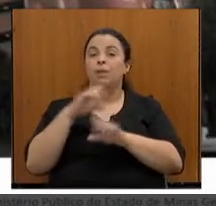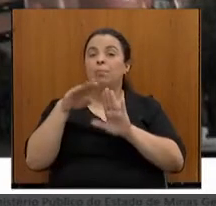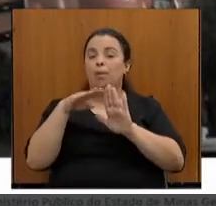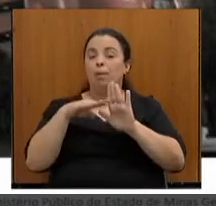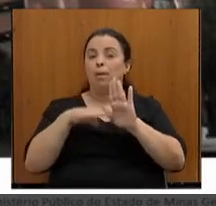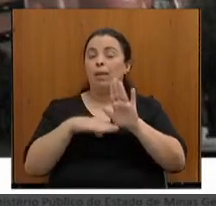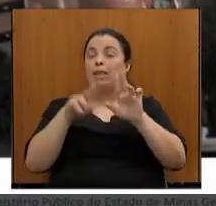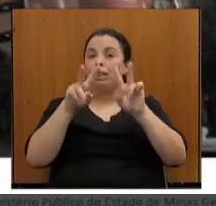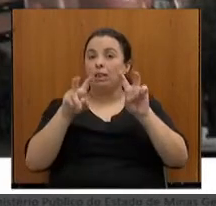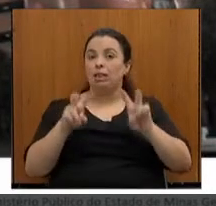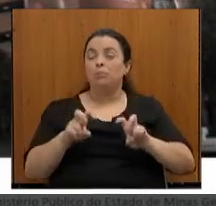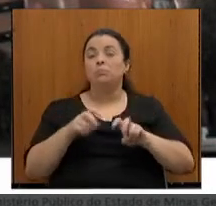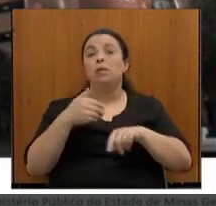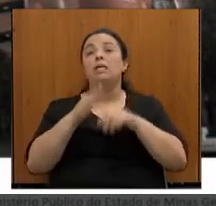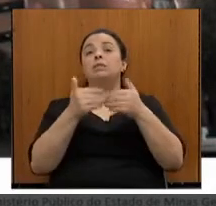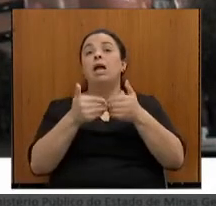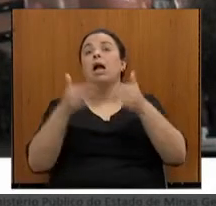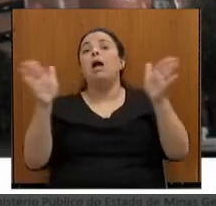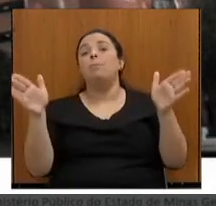amplos.